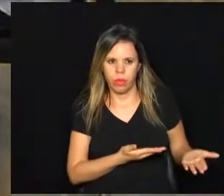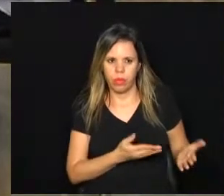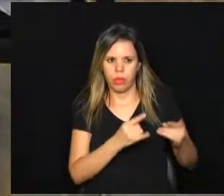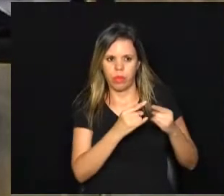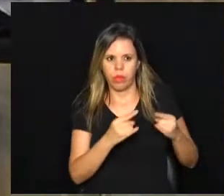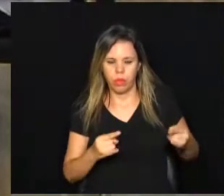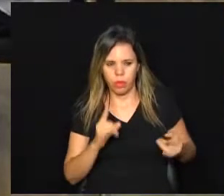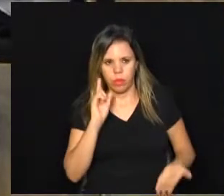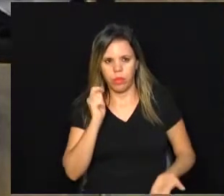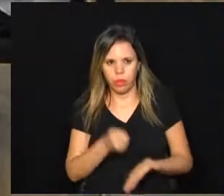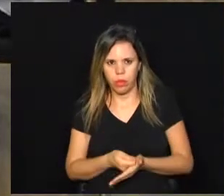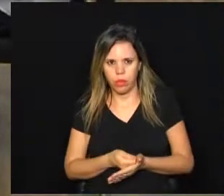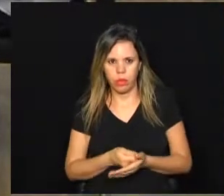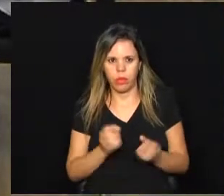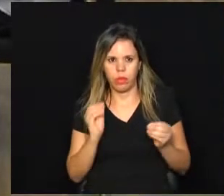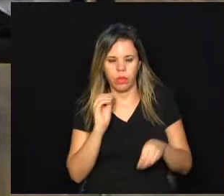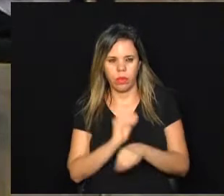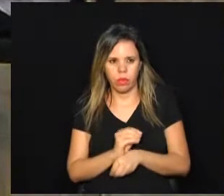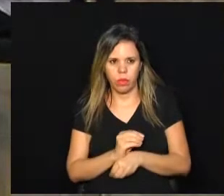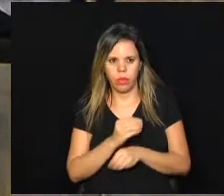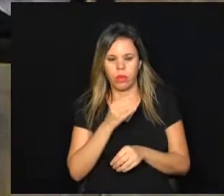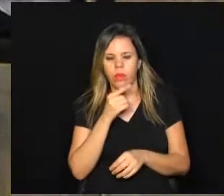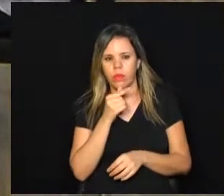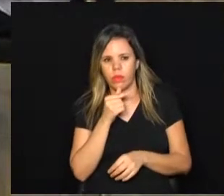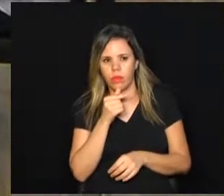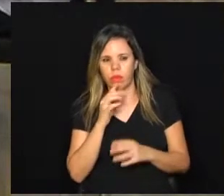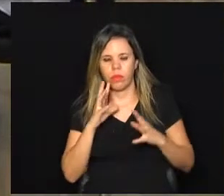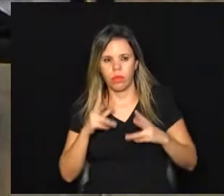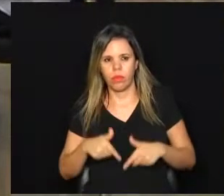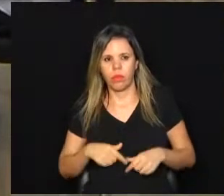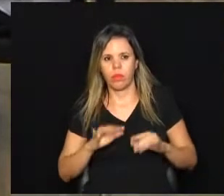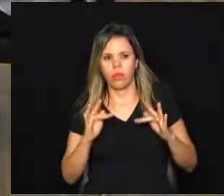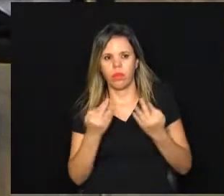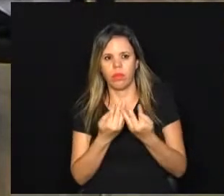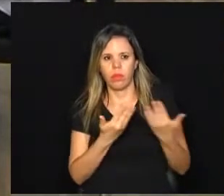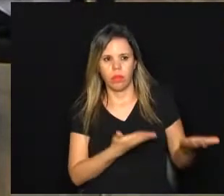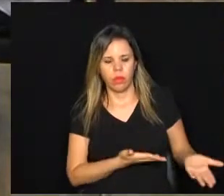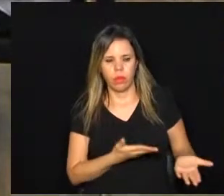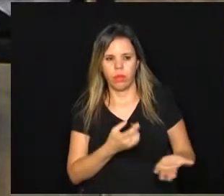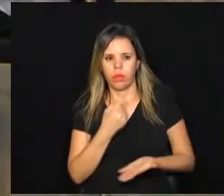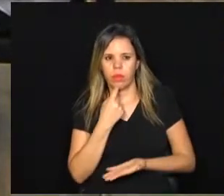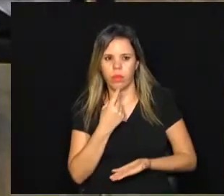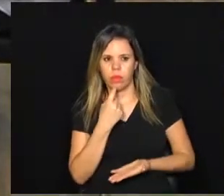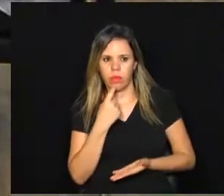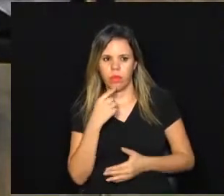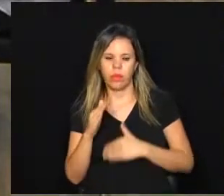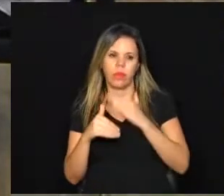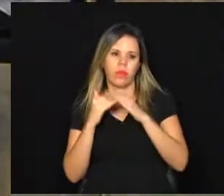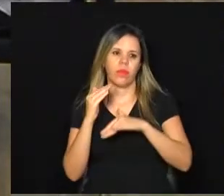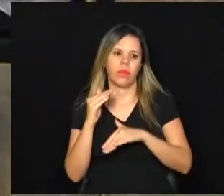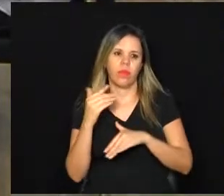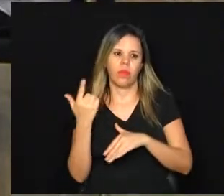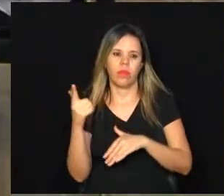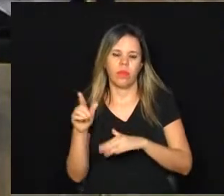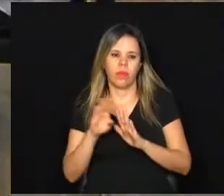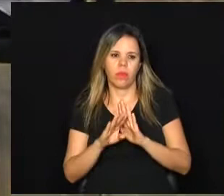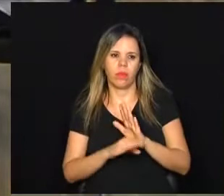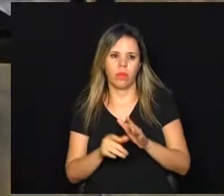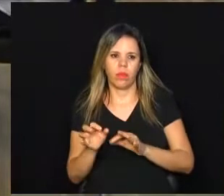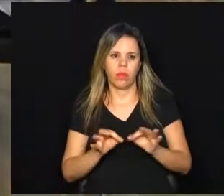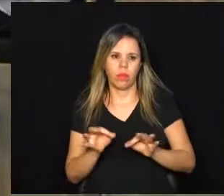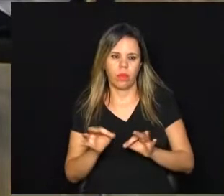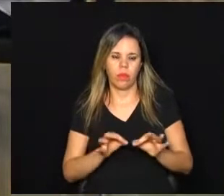tem que garantir essa condição de saneamento para essas famílias. Campinas está desenvolvendo talvez o maior programa de